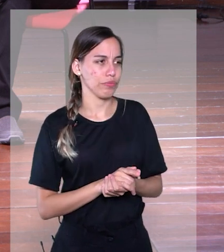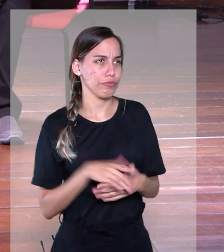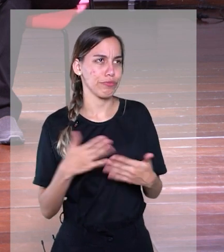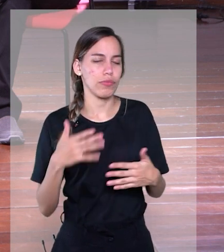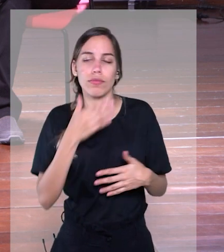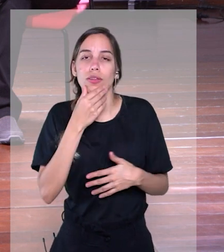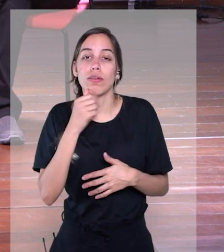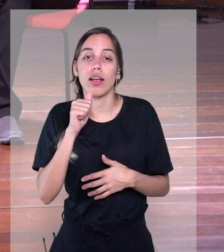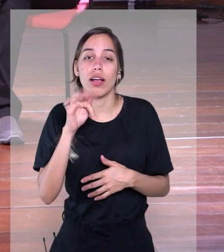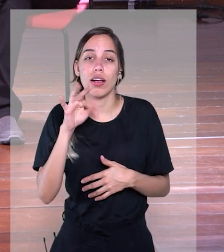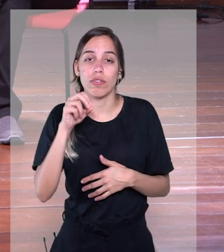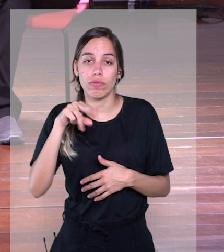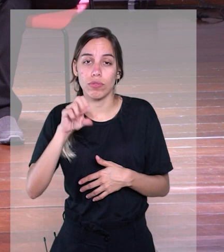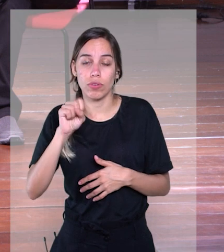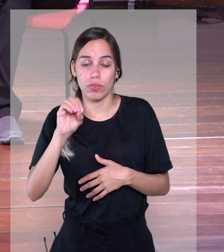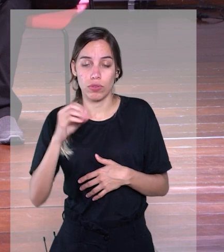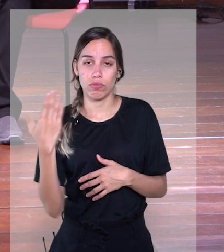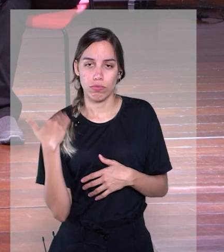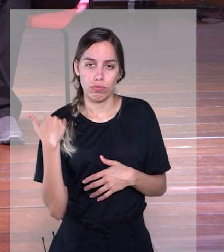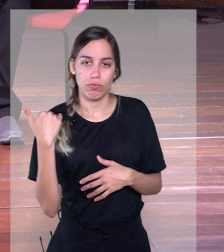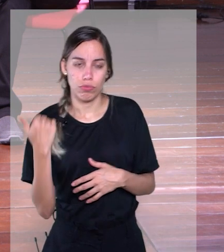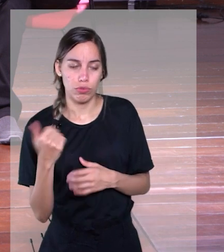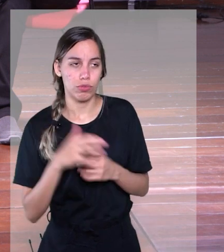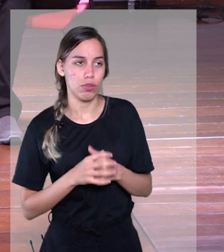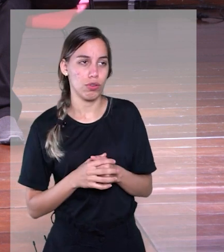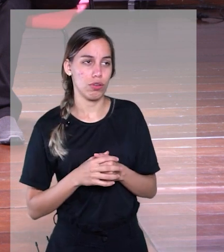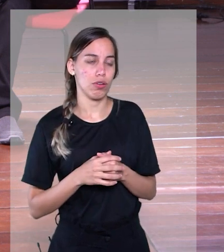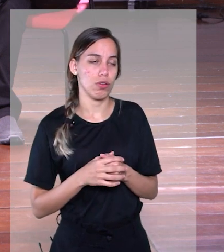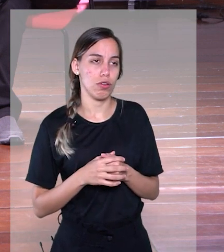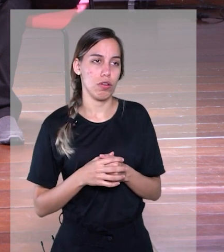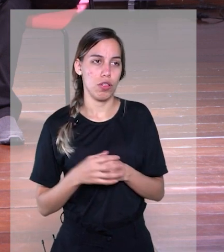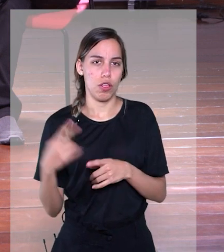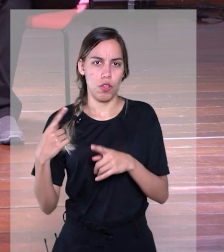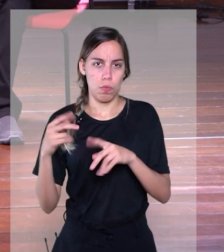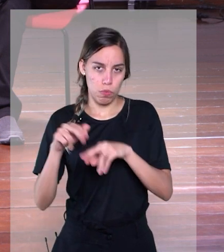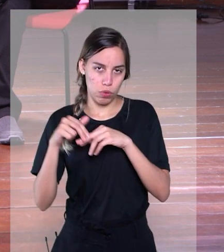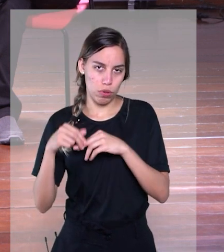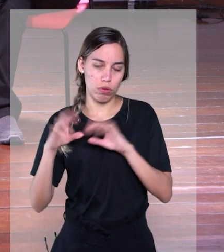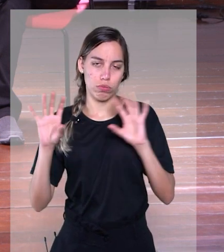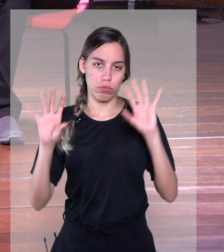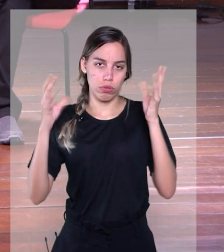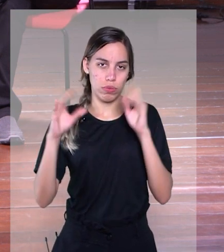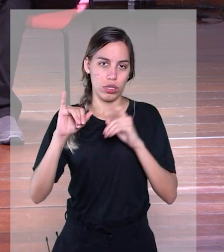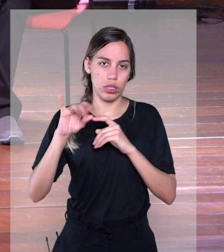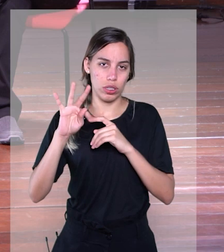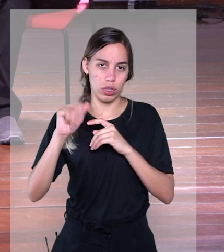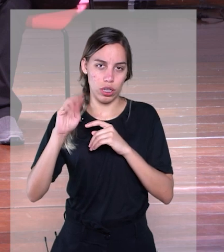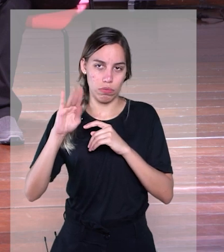me procurou por conta do FLITABIRA, que é o Festival Literário Internacional de Itabira, que, aliás, está na sua 2ª